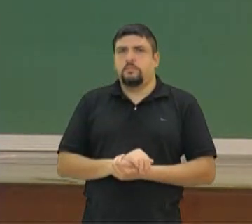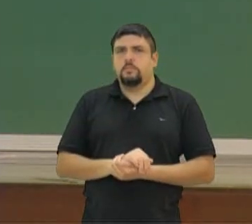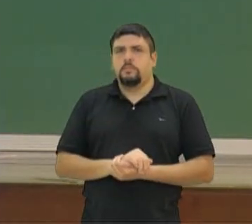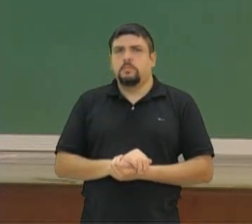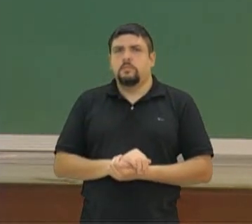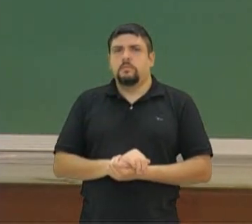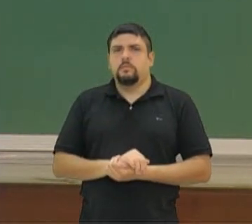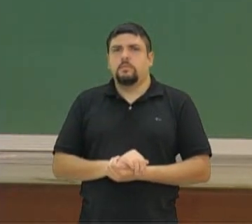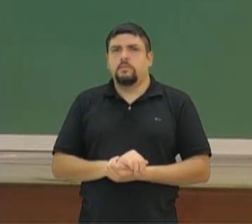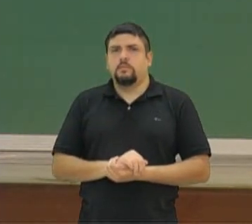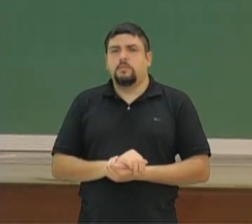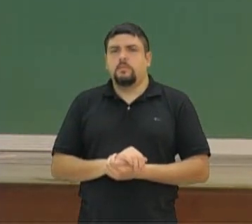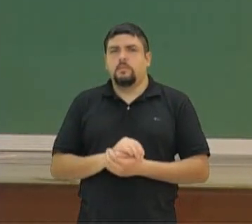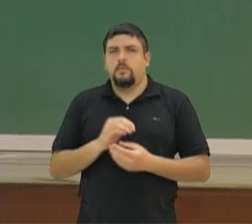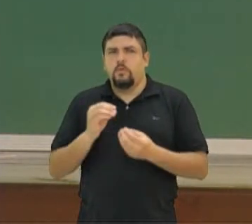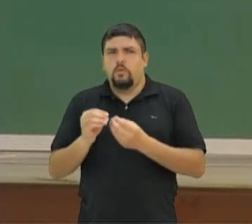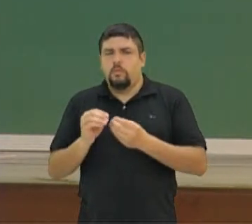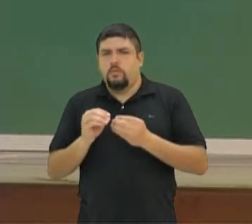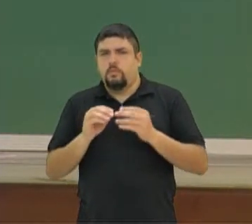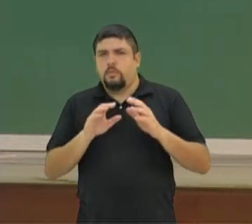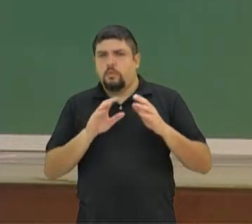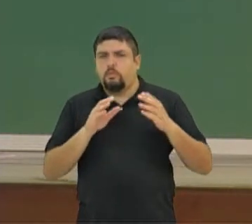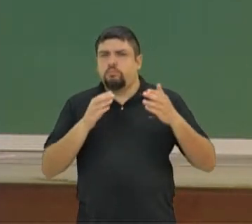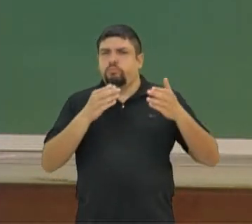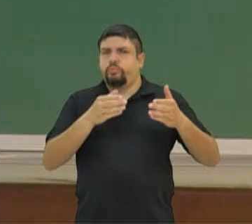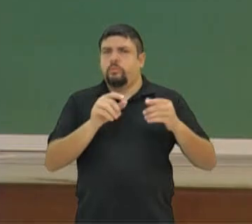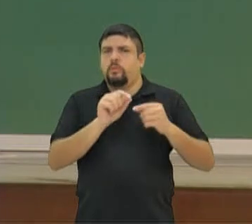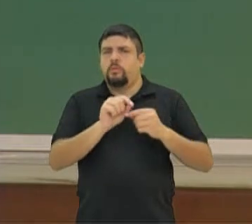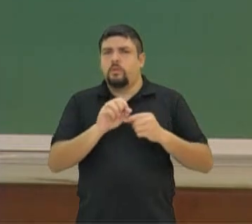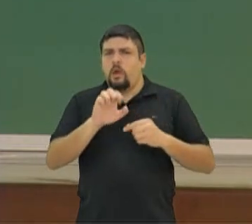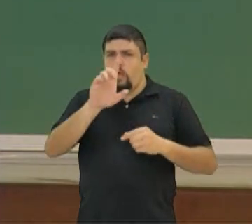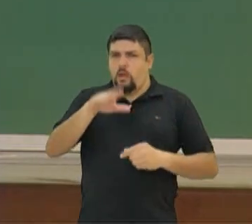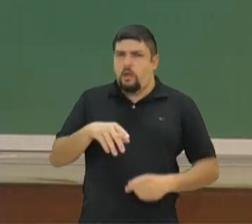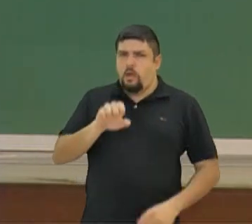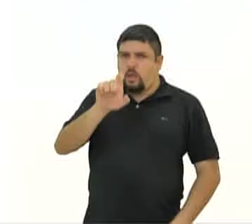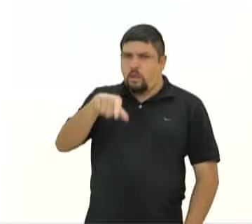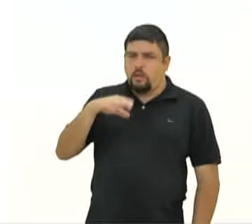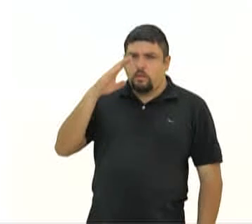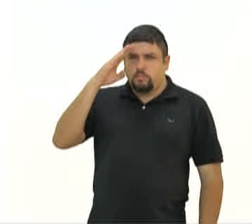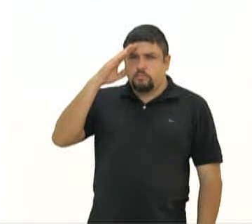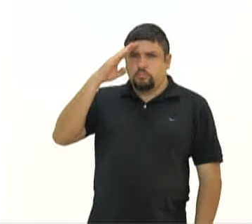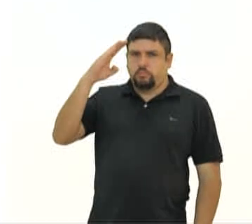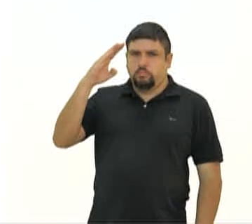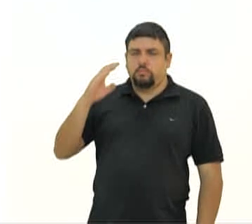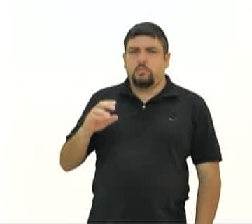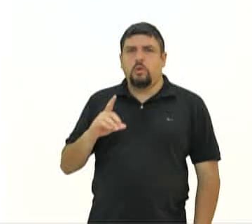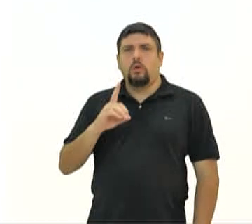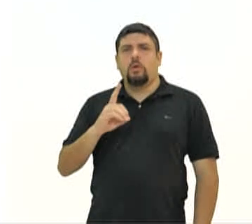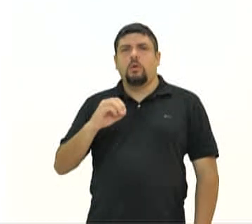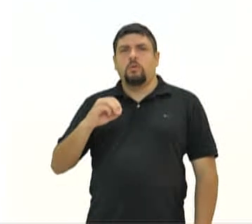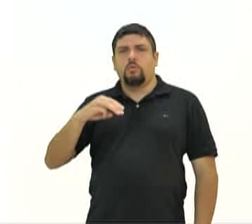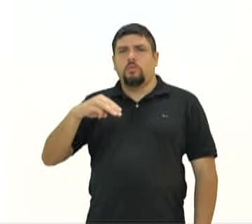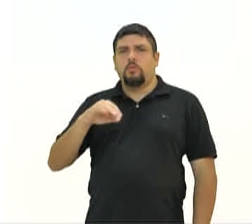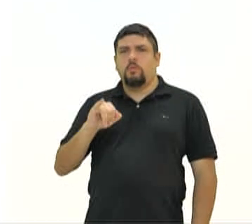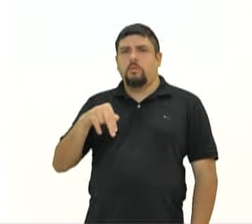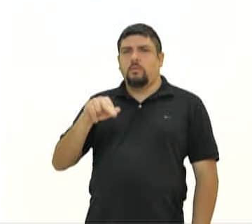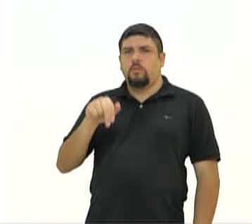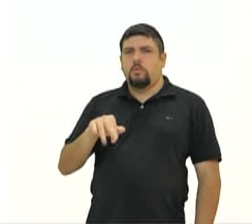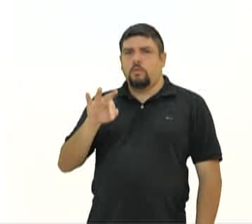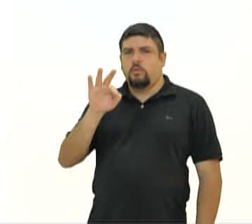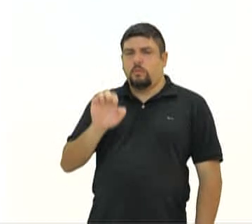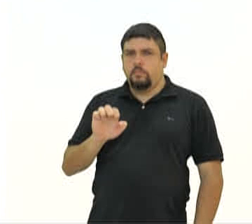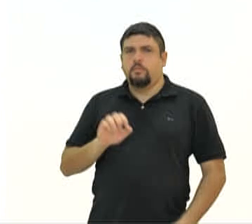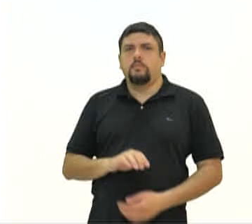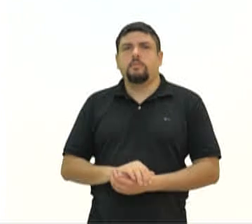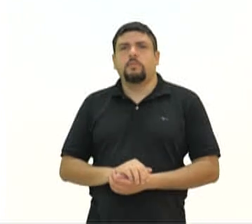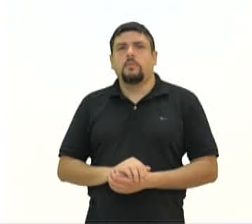Este primeiro termo aqui é o coeficiente dominante, primeiro termo do polinômio. E o grau do polinômio é definido